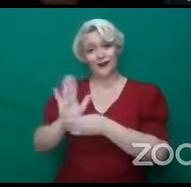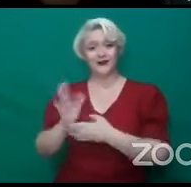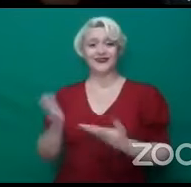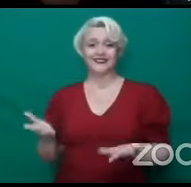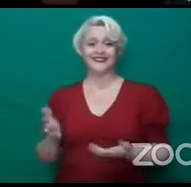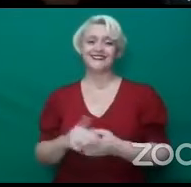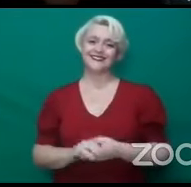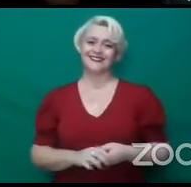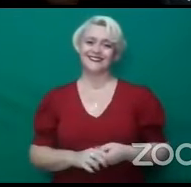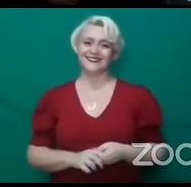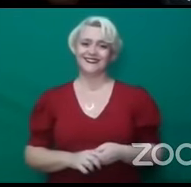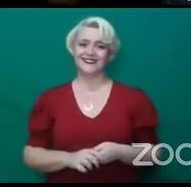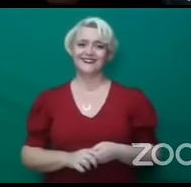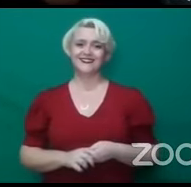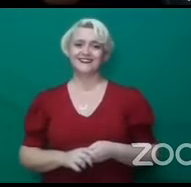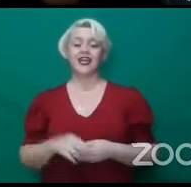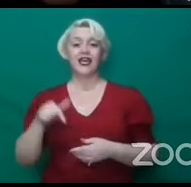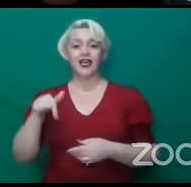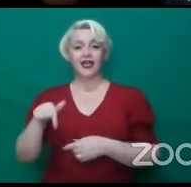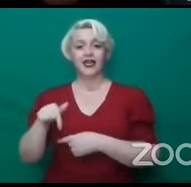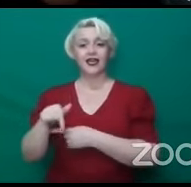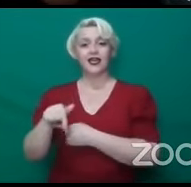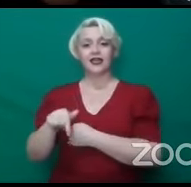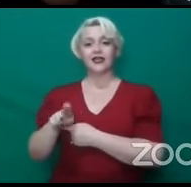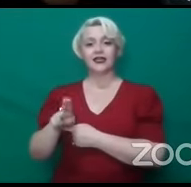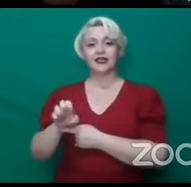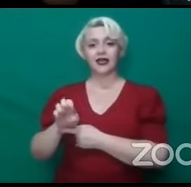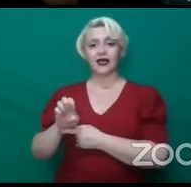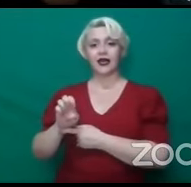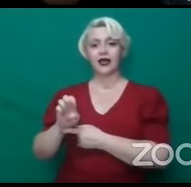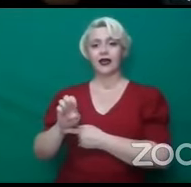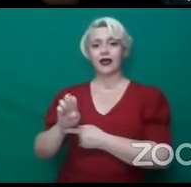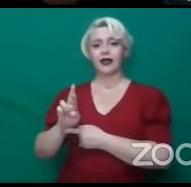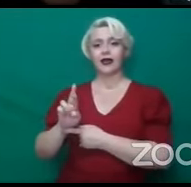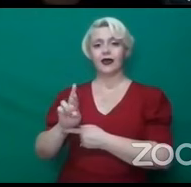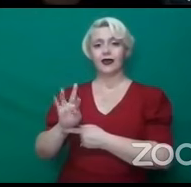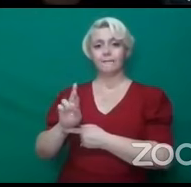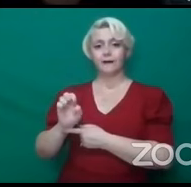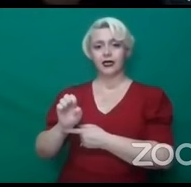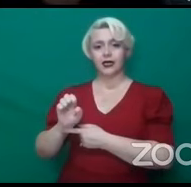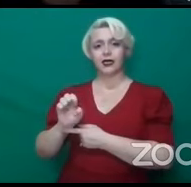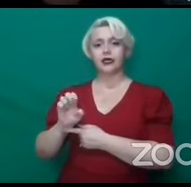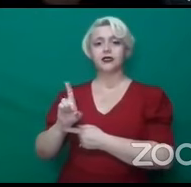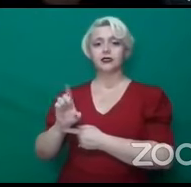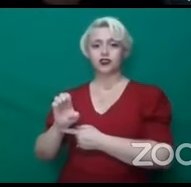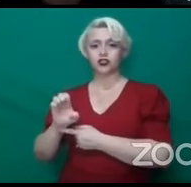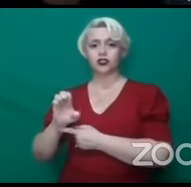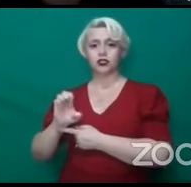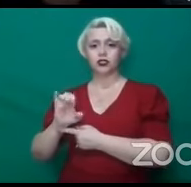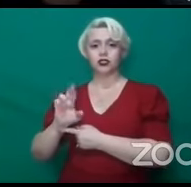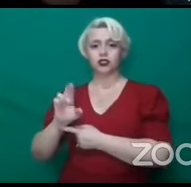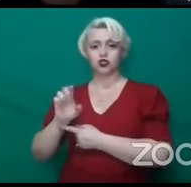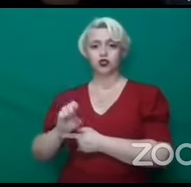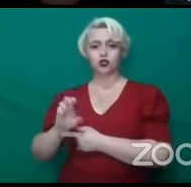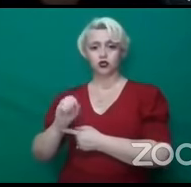Sim. E é isso. E o Quebra de Eixo está em todas as plataformas? Ele está no Cashbox, no